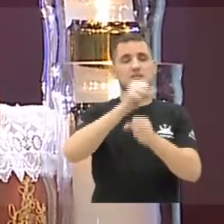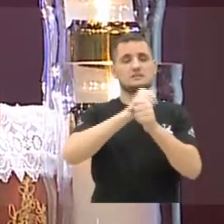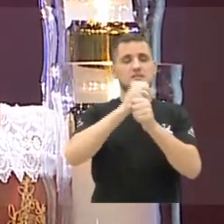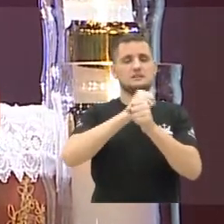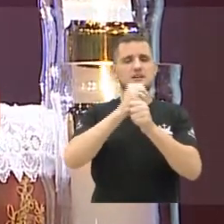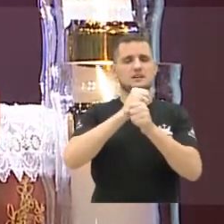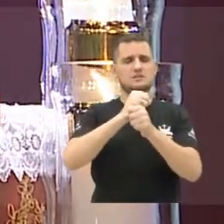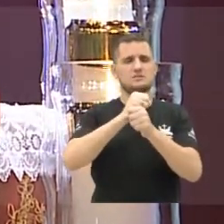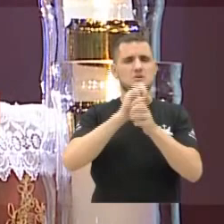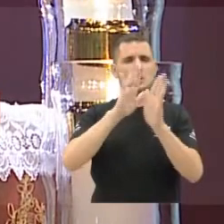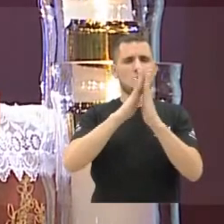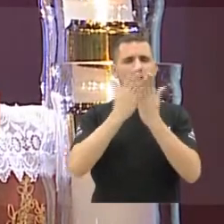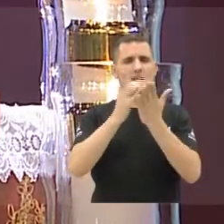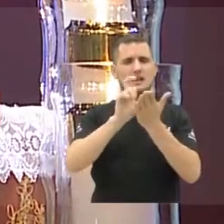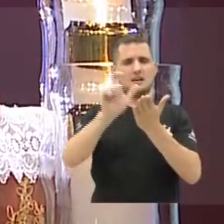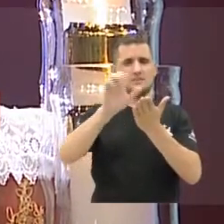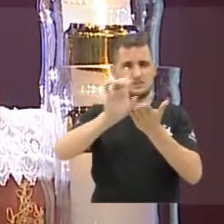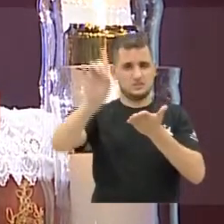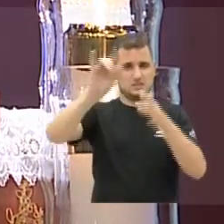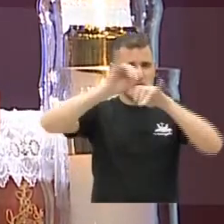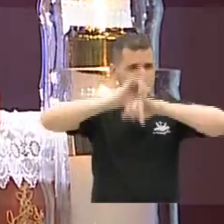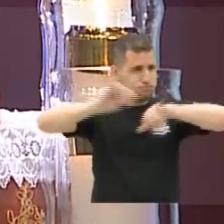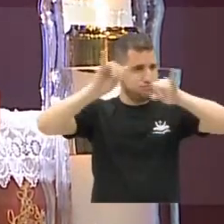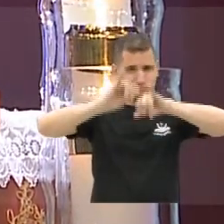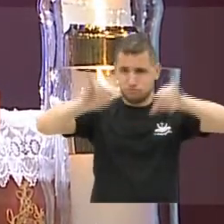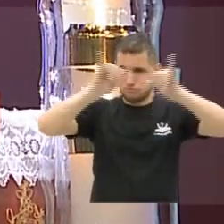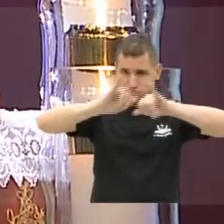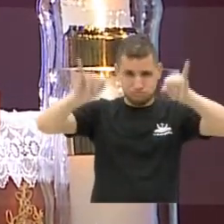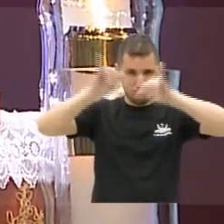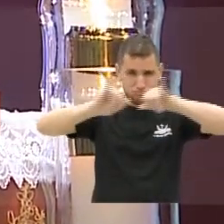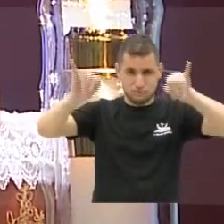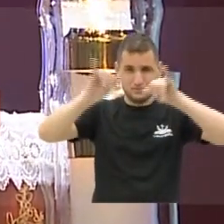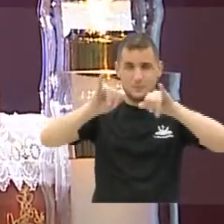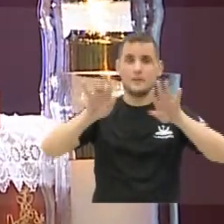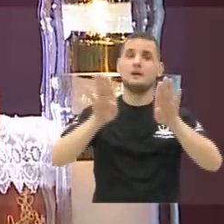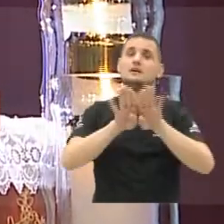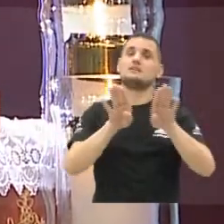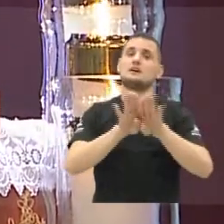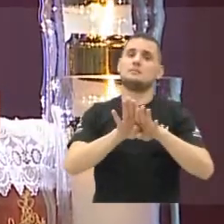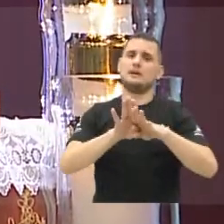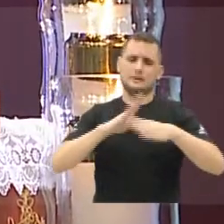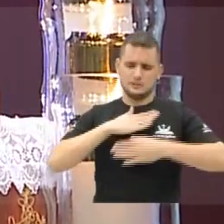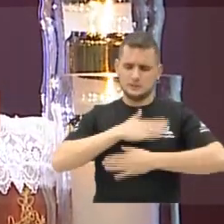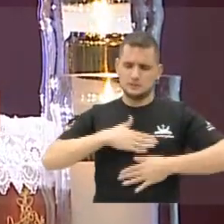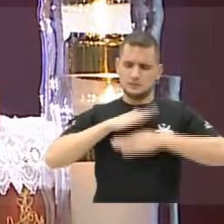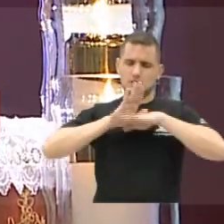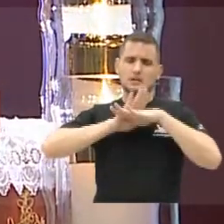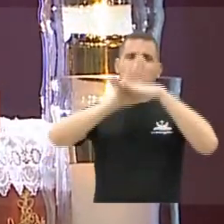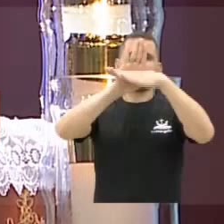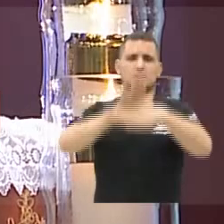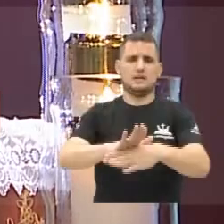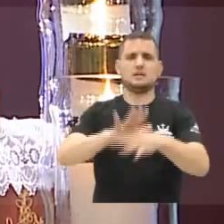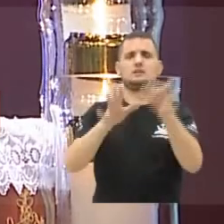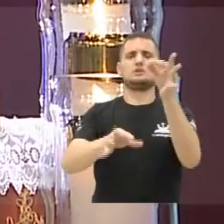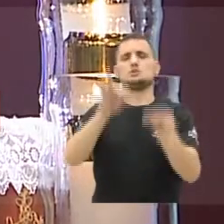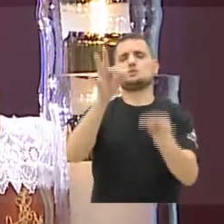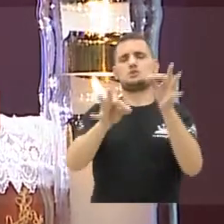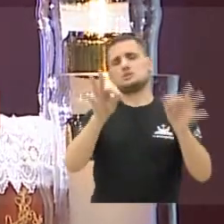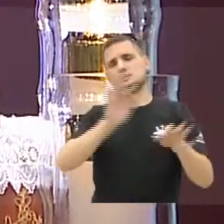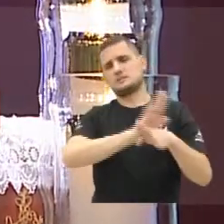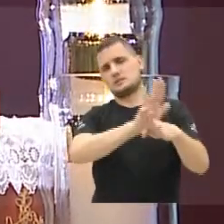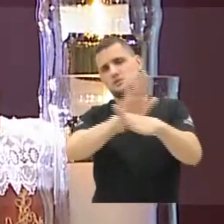Deus. 15 anos levando a caridade como fruto da justiça. 15